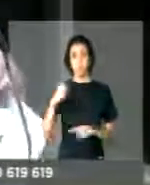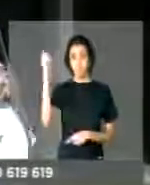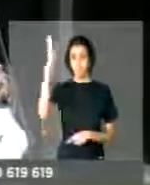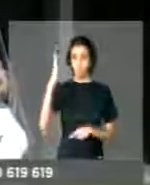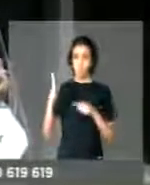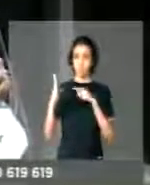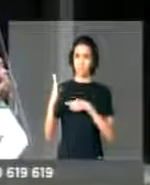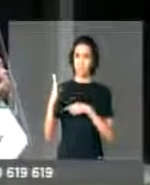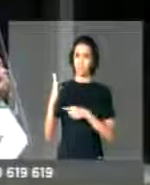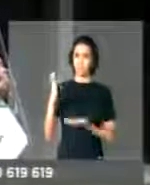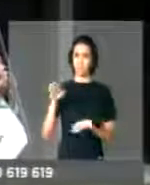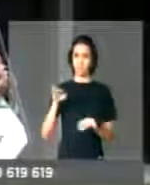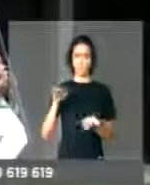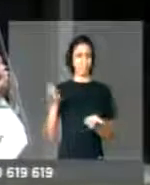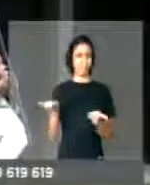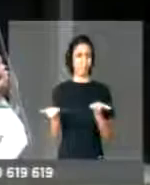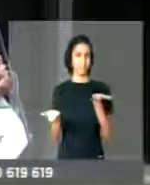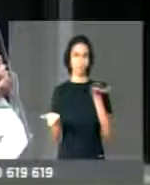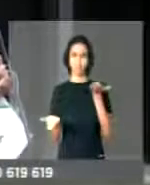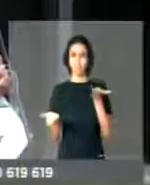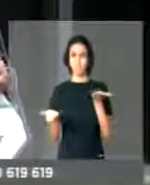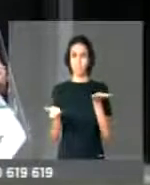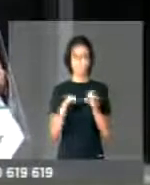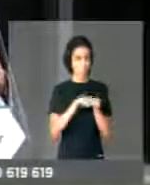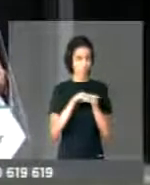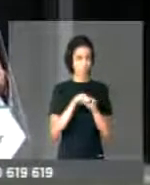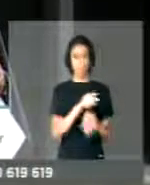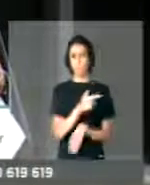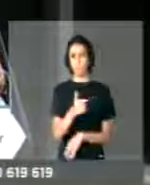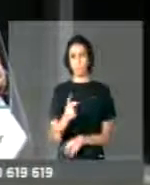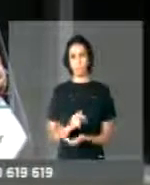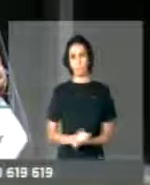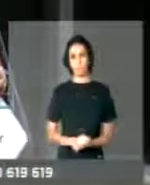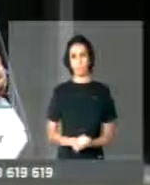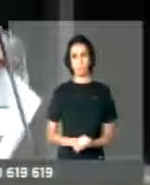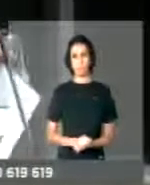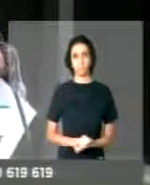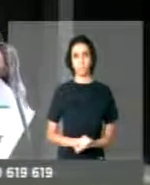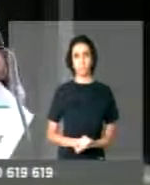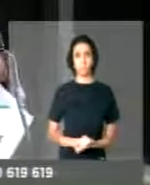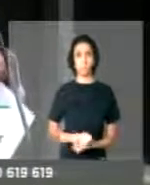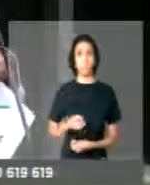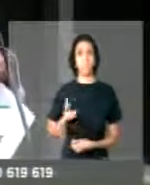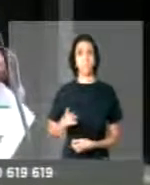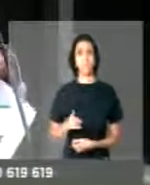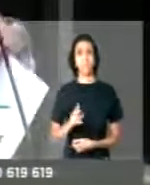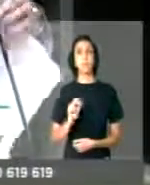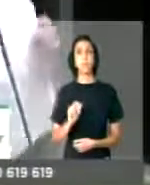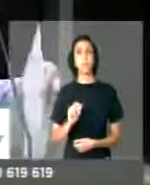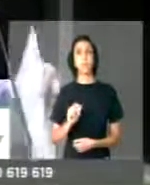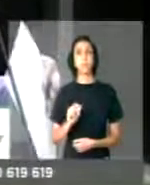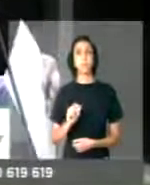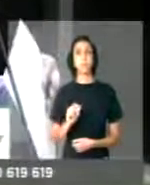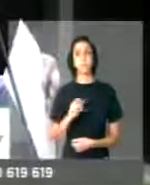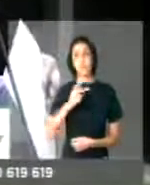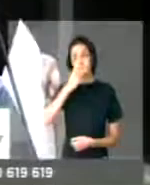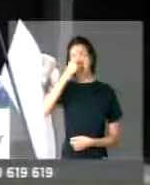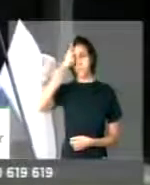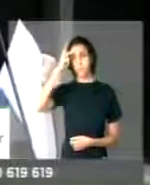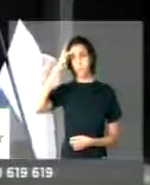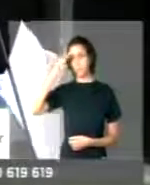tão desigual que cada vez mais tem um número menor de gente mais